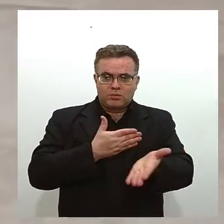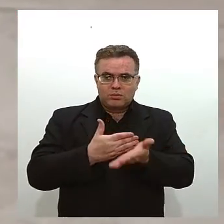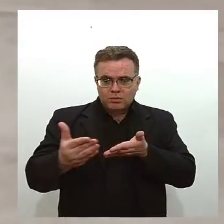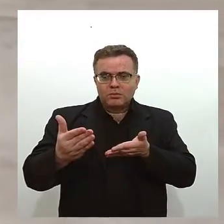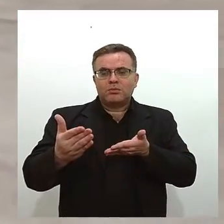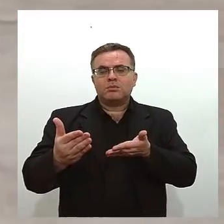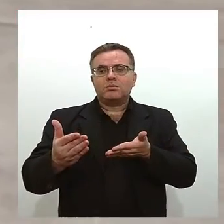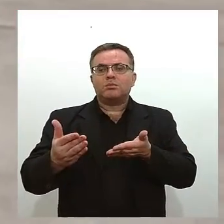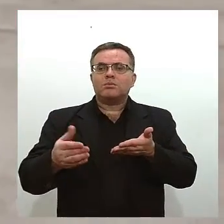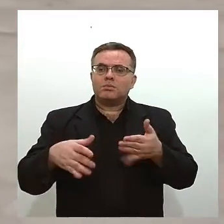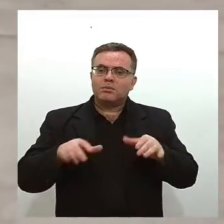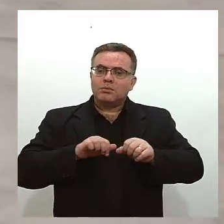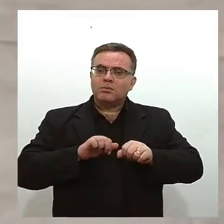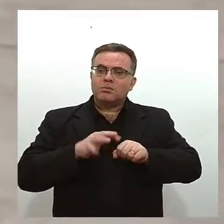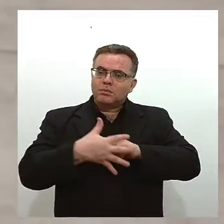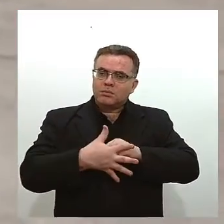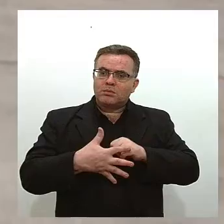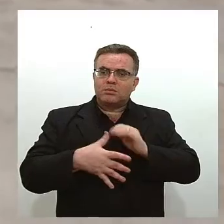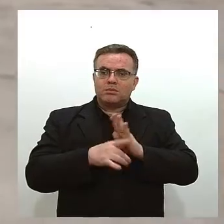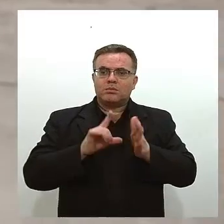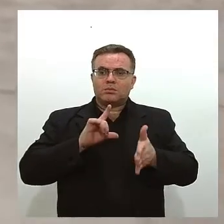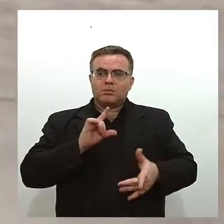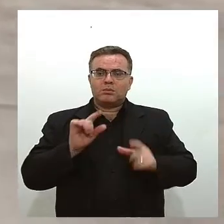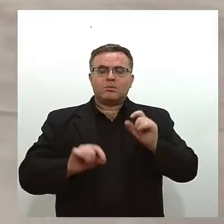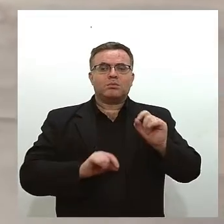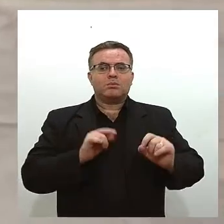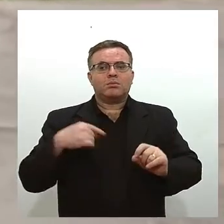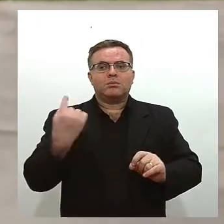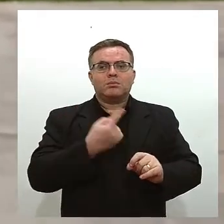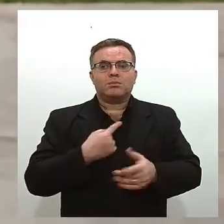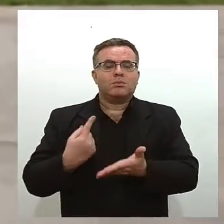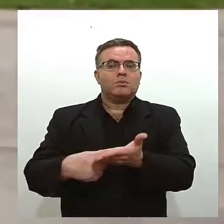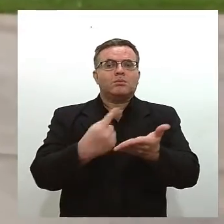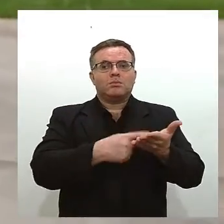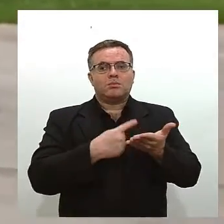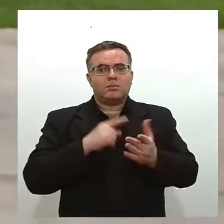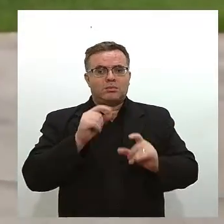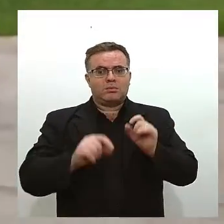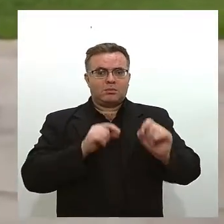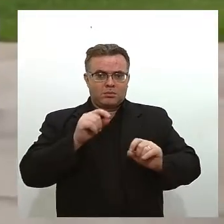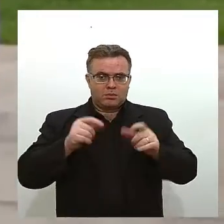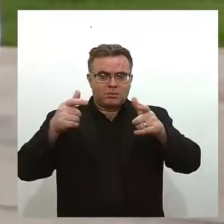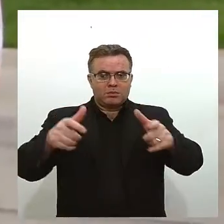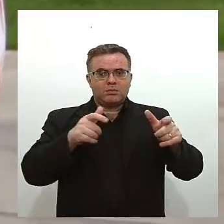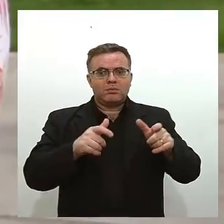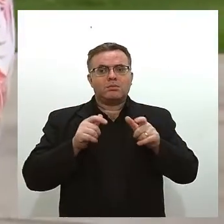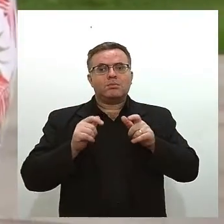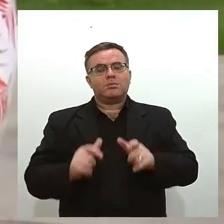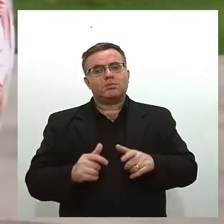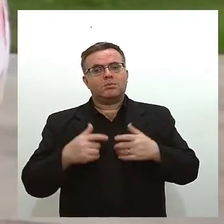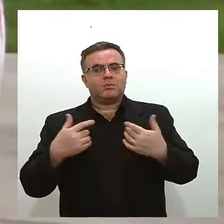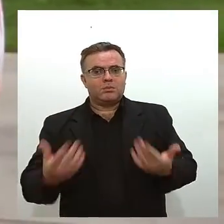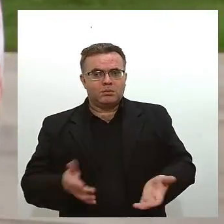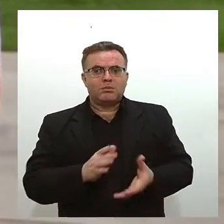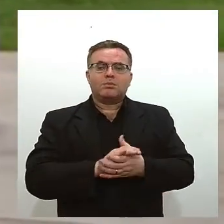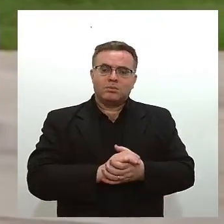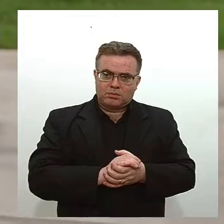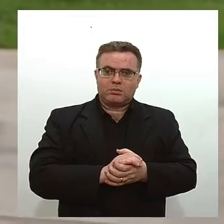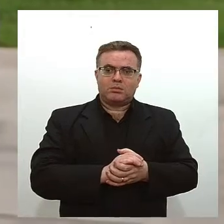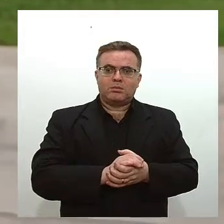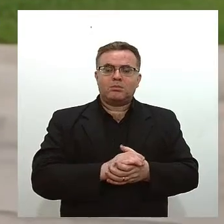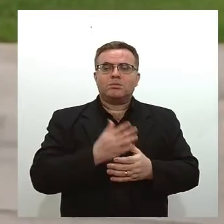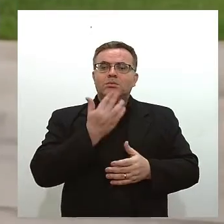pandemia, antes mesmo, nós já trabalhávamos, né, as famílias que estão em situação de vulnerabilidade alimentar e